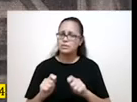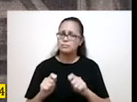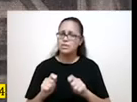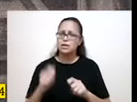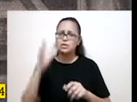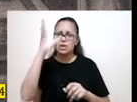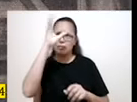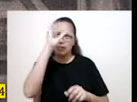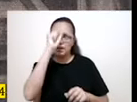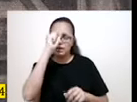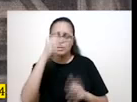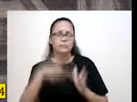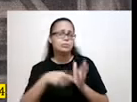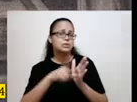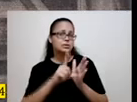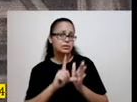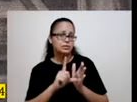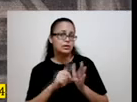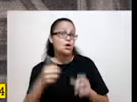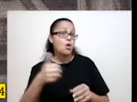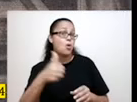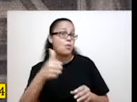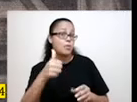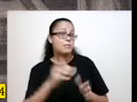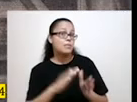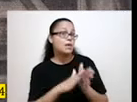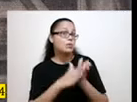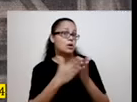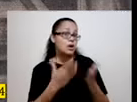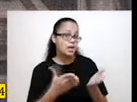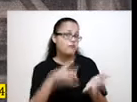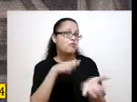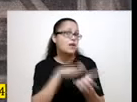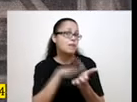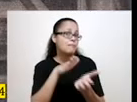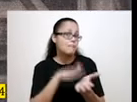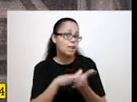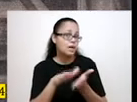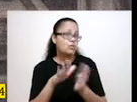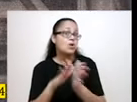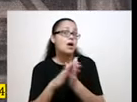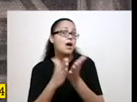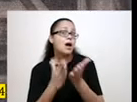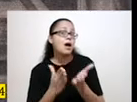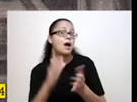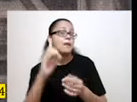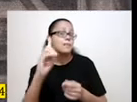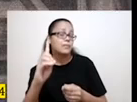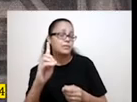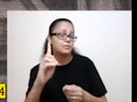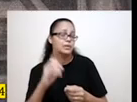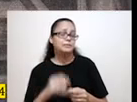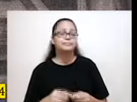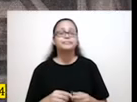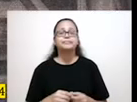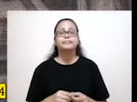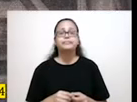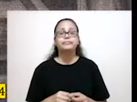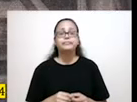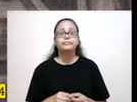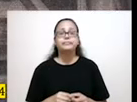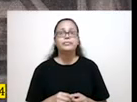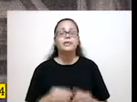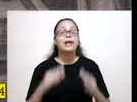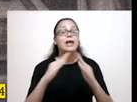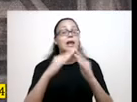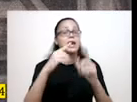O primeiro livro impresso por Gutenberg foi a Bíblia. Então, essa concentração pela